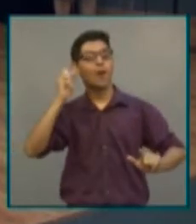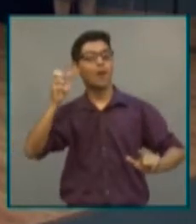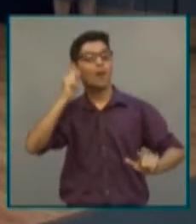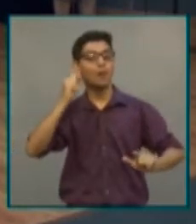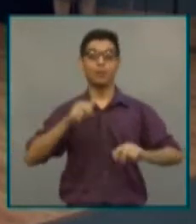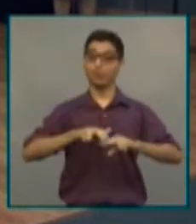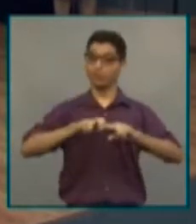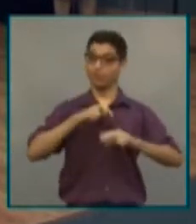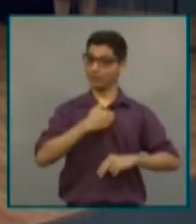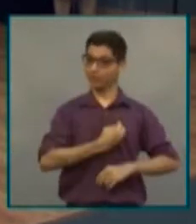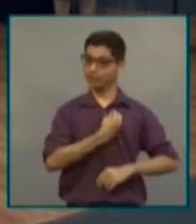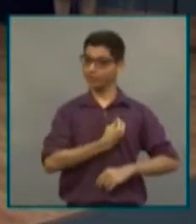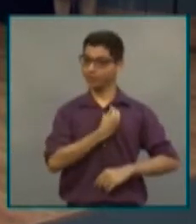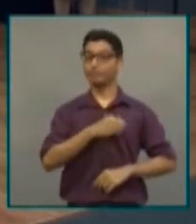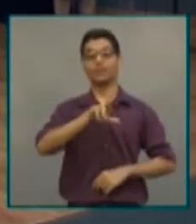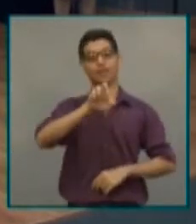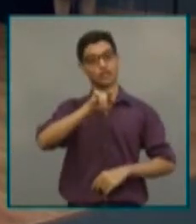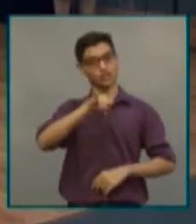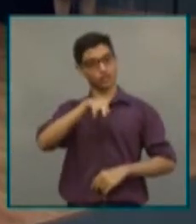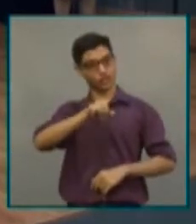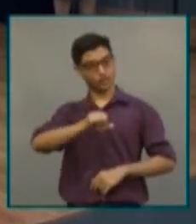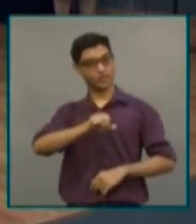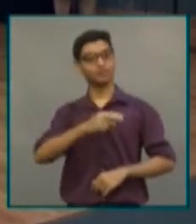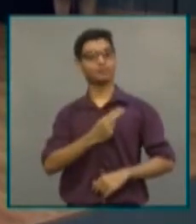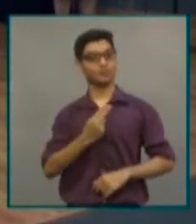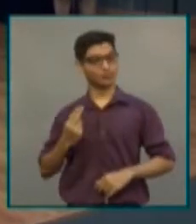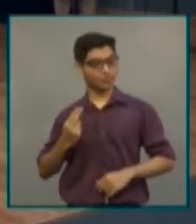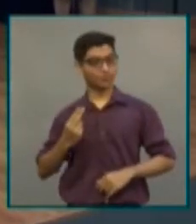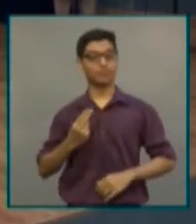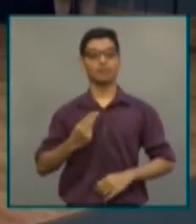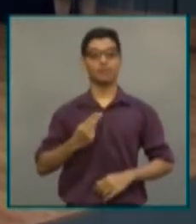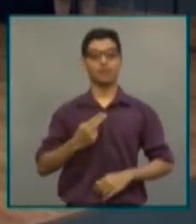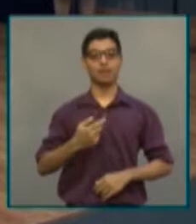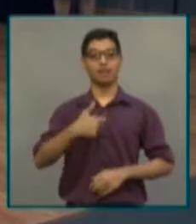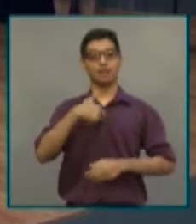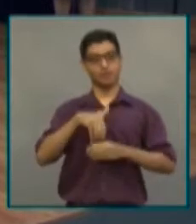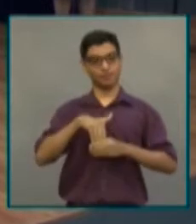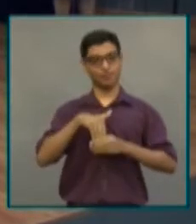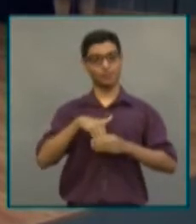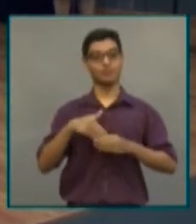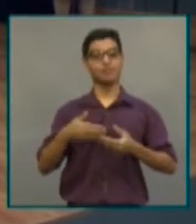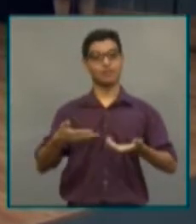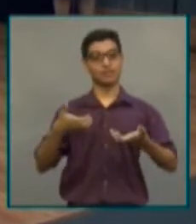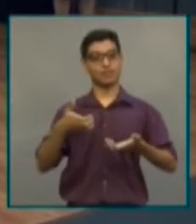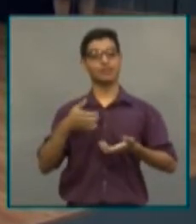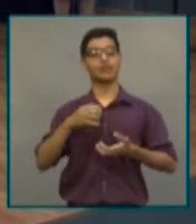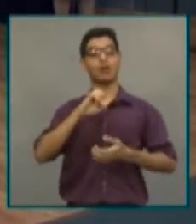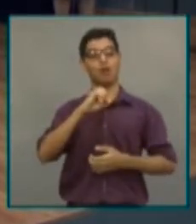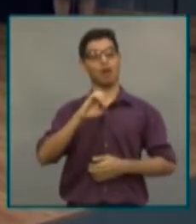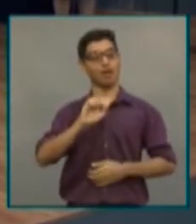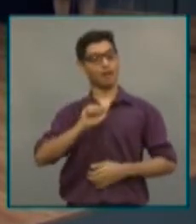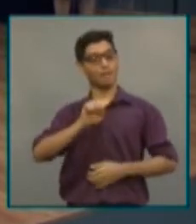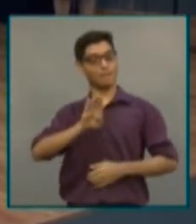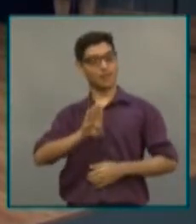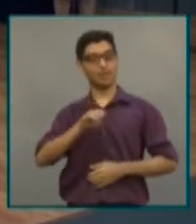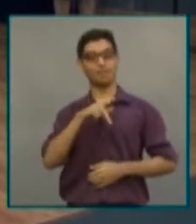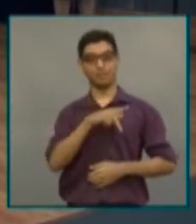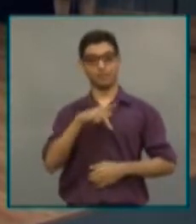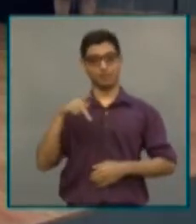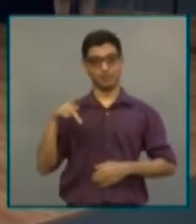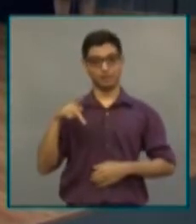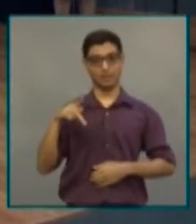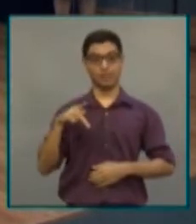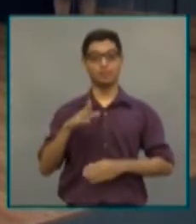Regina Jansen, estou candidata à presidência da nossa OAB Ceará, pois tive meu nome levantado